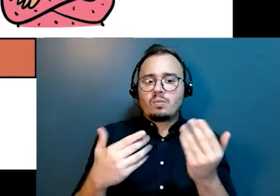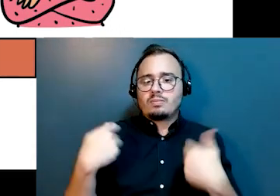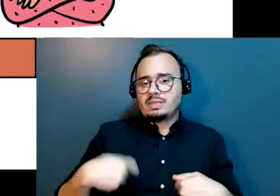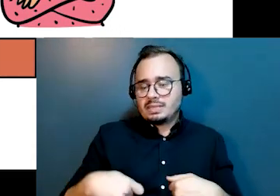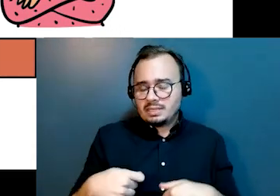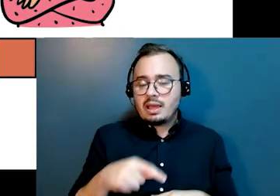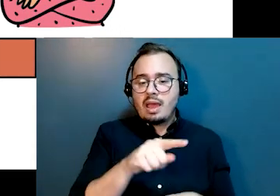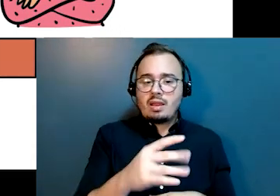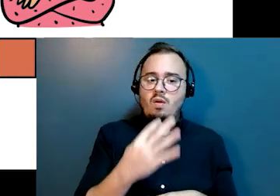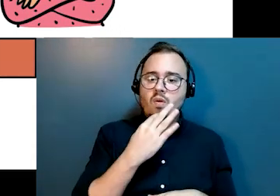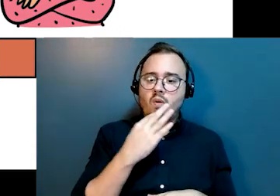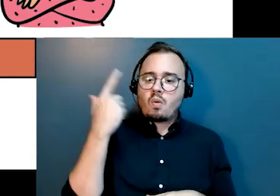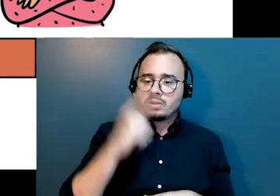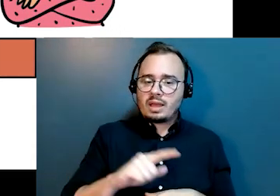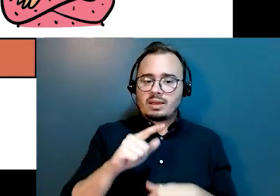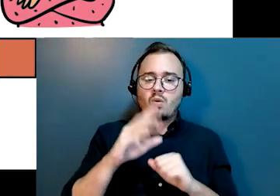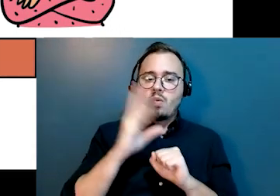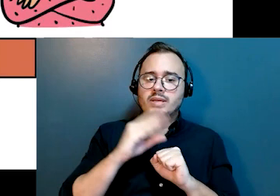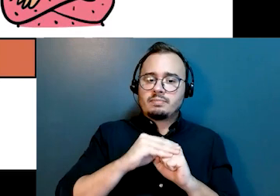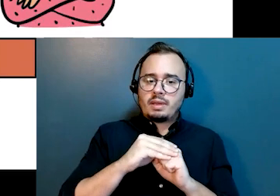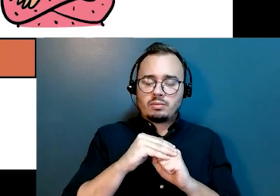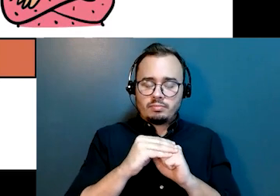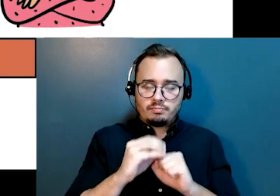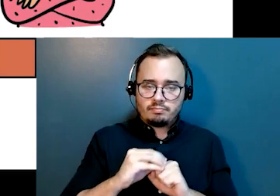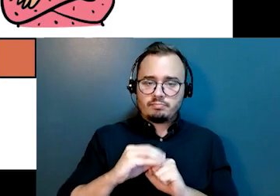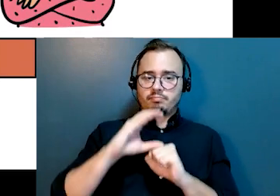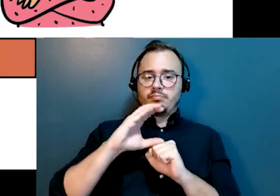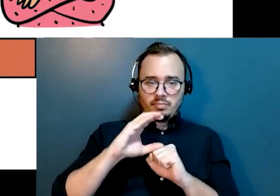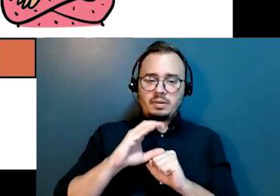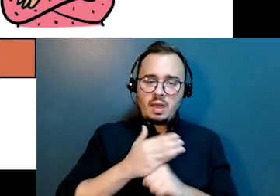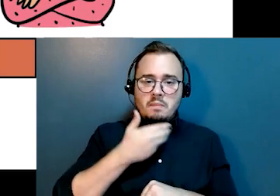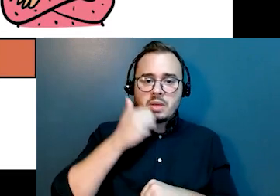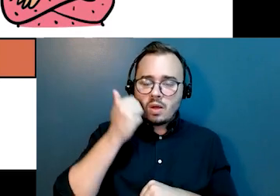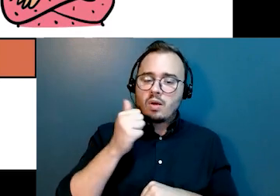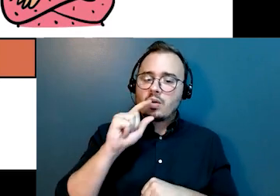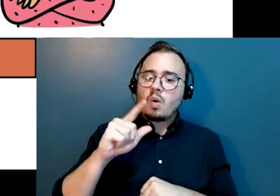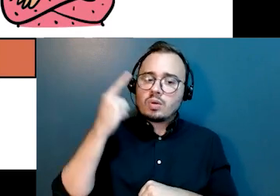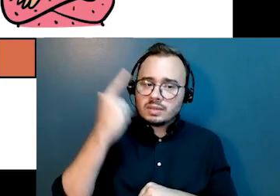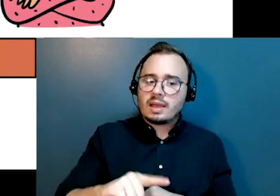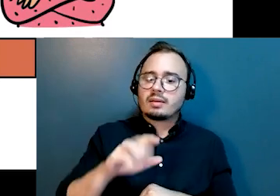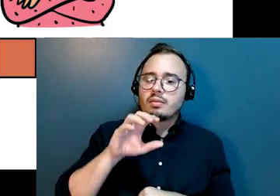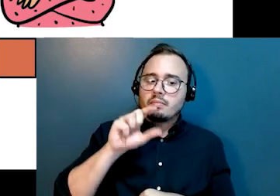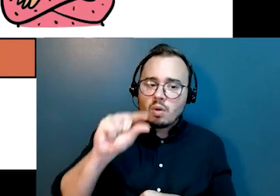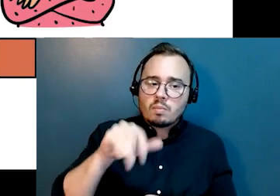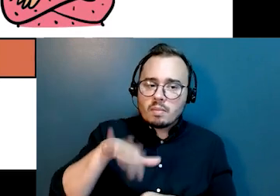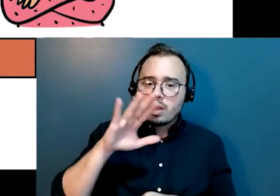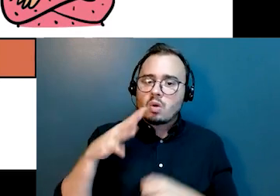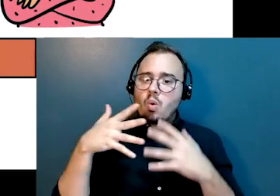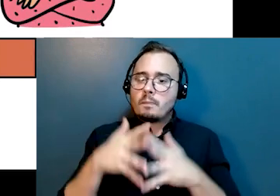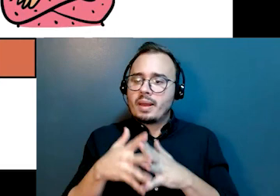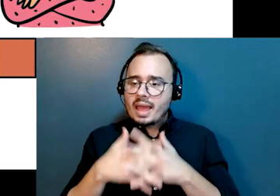o conhecimento naquela plataforma, e com isso ela vai poder puxar tarefas um pouco mais complexas. Entra num